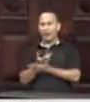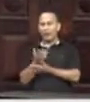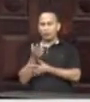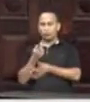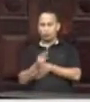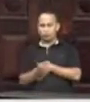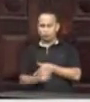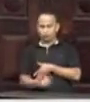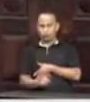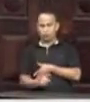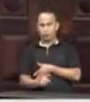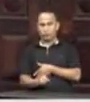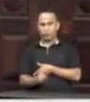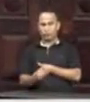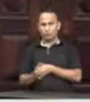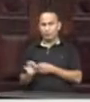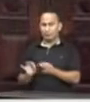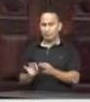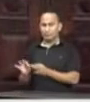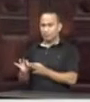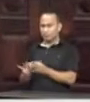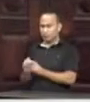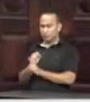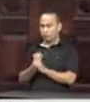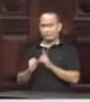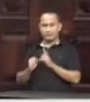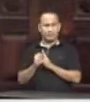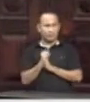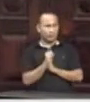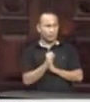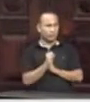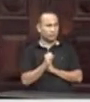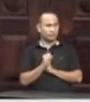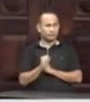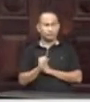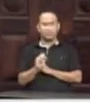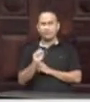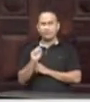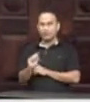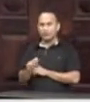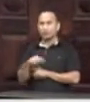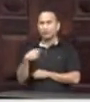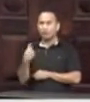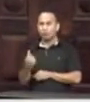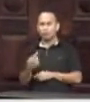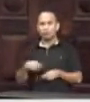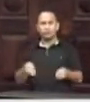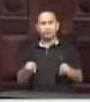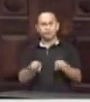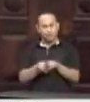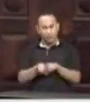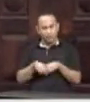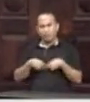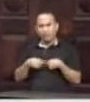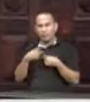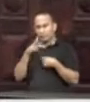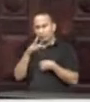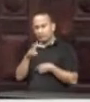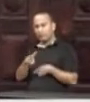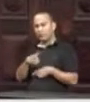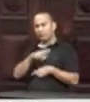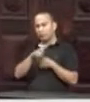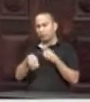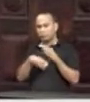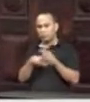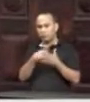fundo com organizações sociais, que nós também acompanhamos todo o